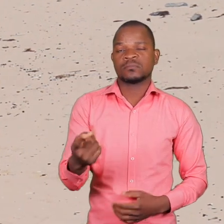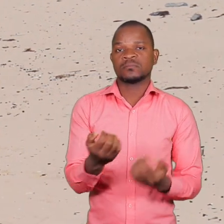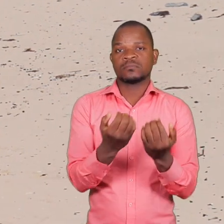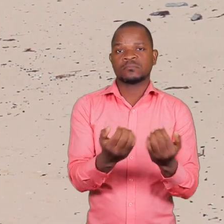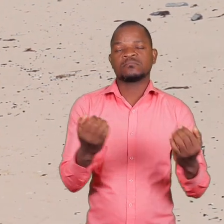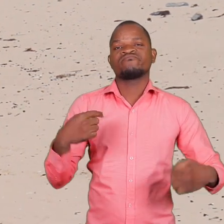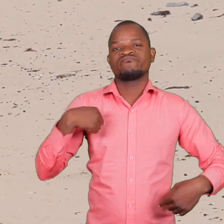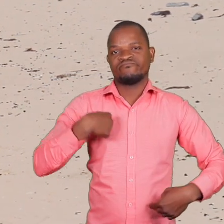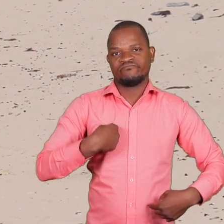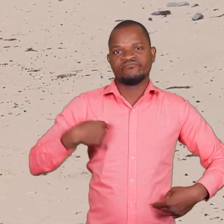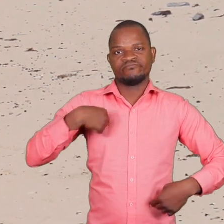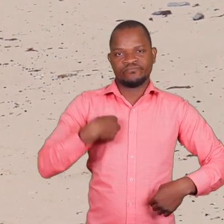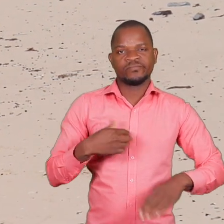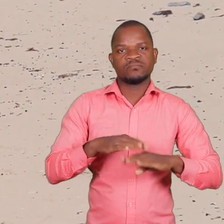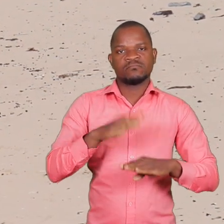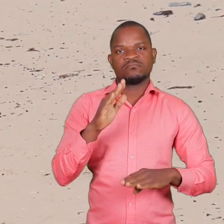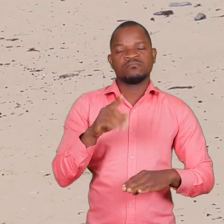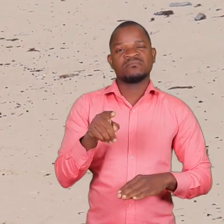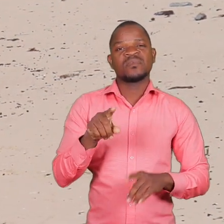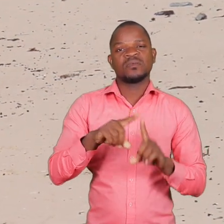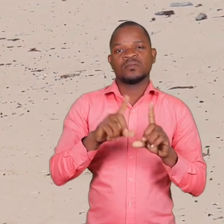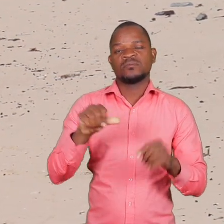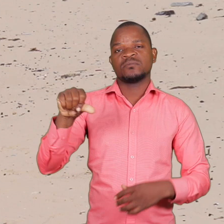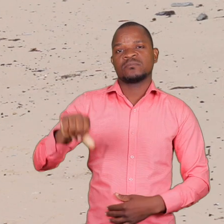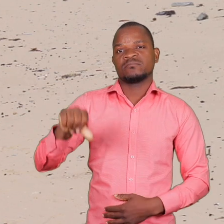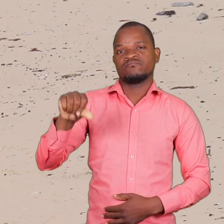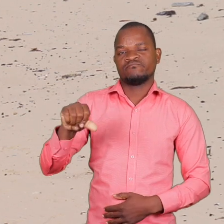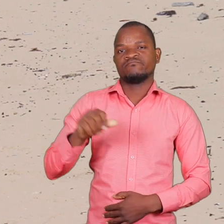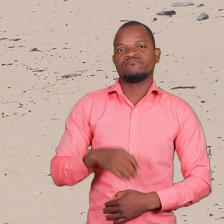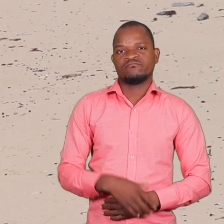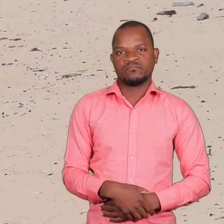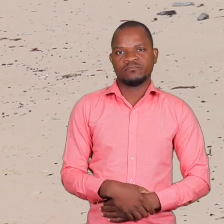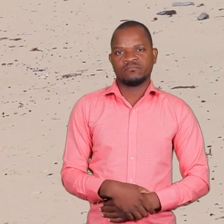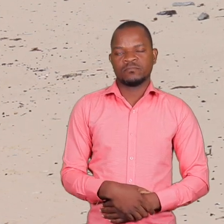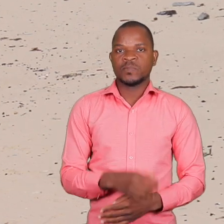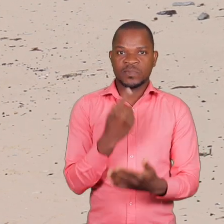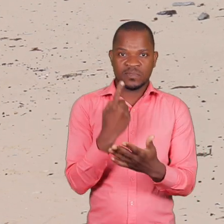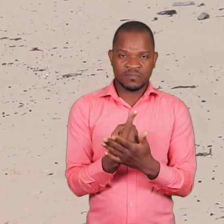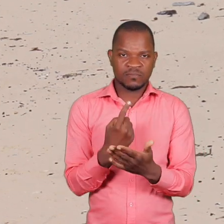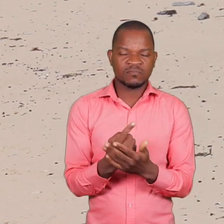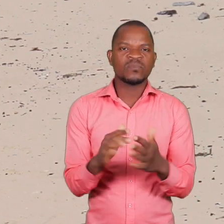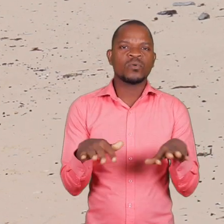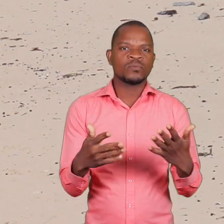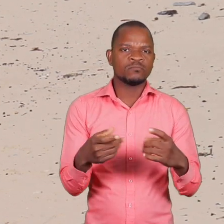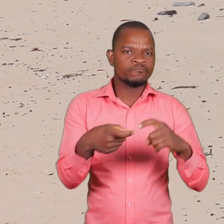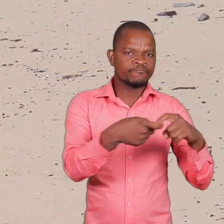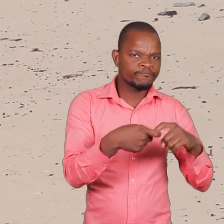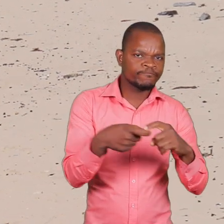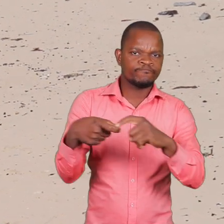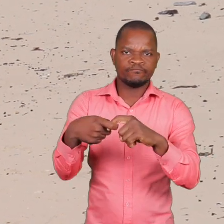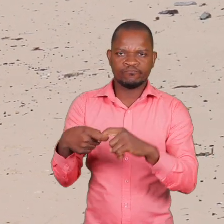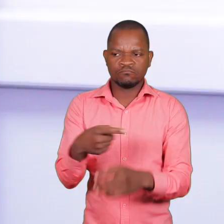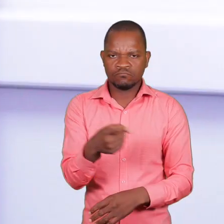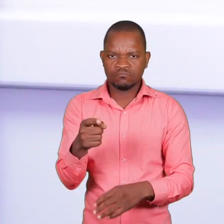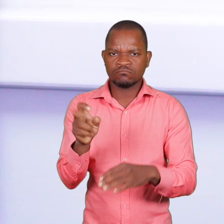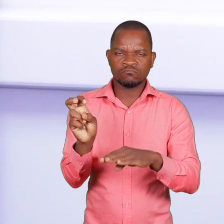é muito negativo, não é? Então, é importante que as famílias tomem todas as medidas